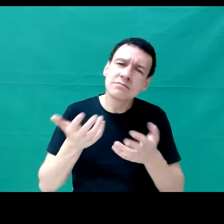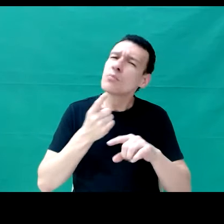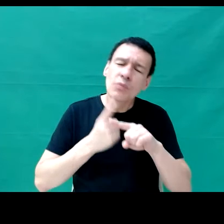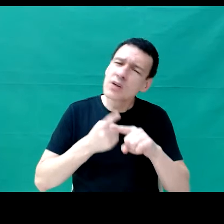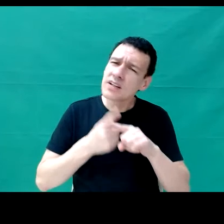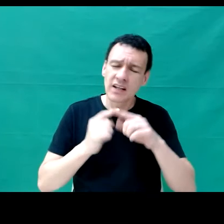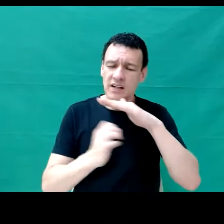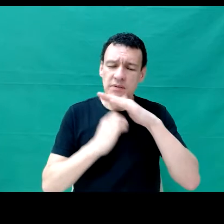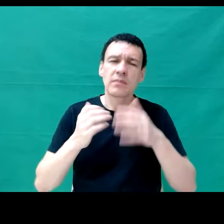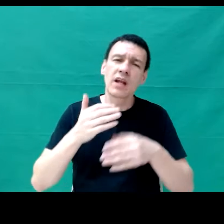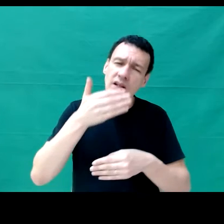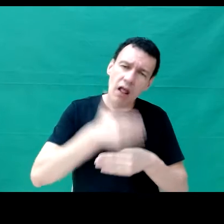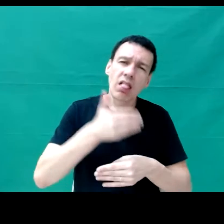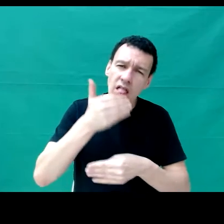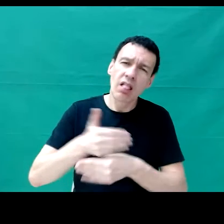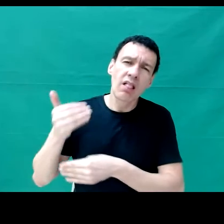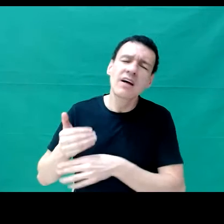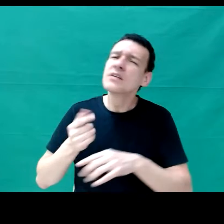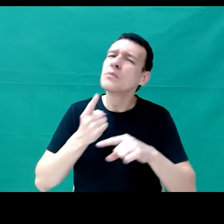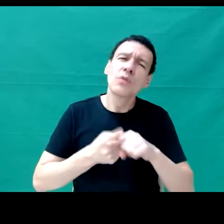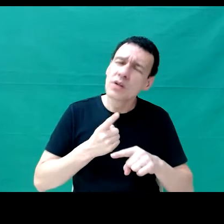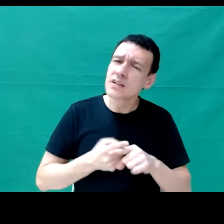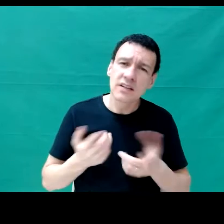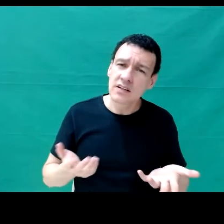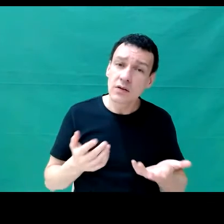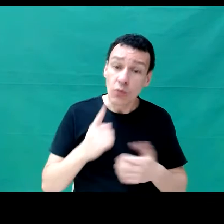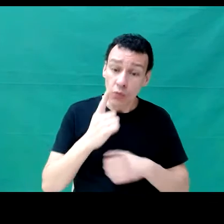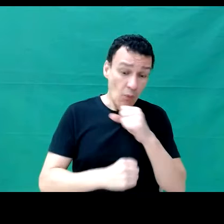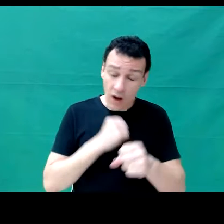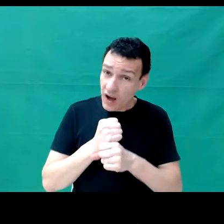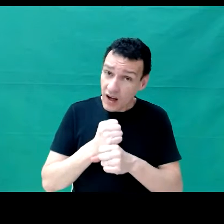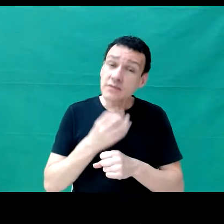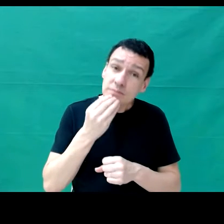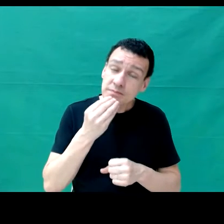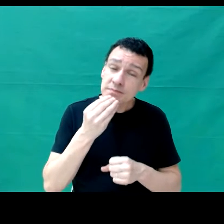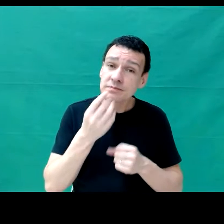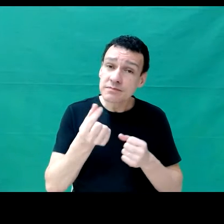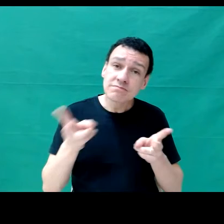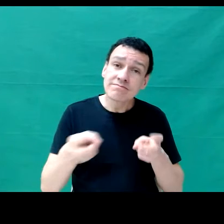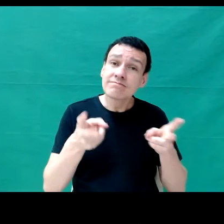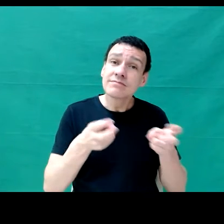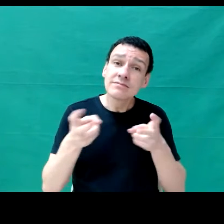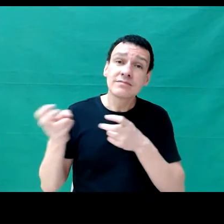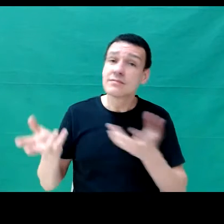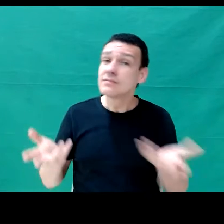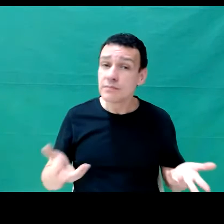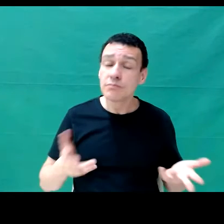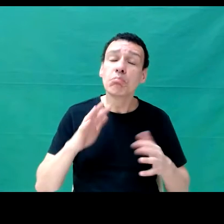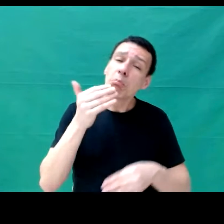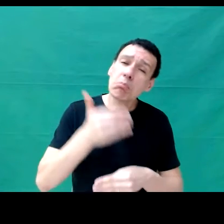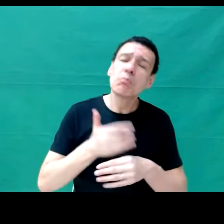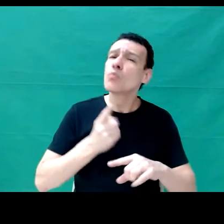empresas fecham as portas, sendo que nessa época elas deveriam estar ganhando dinheiro, né. Muitas vezes é porque elas não prezam